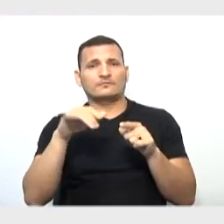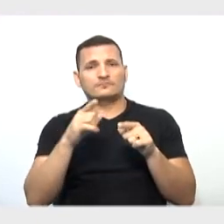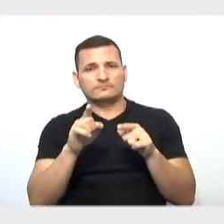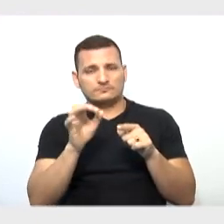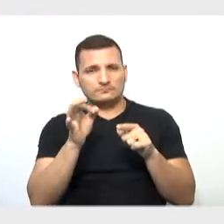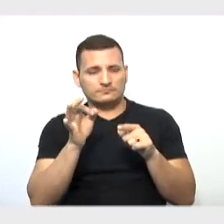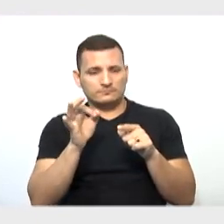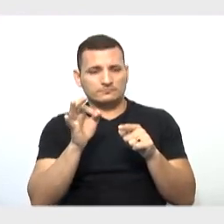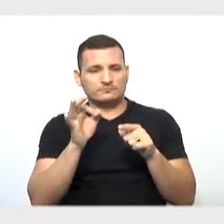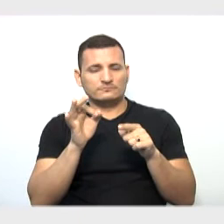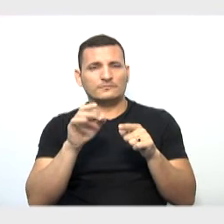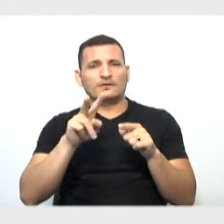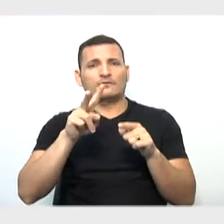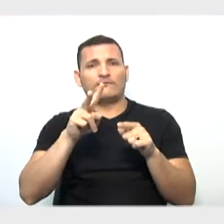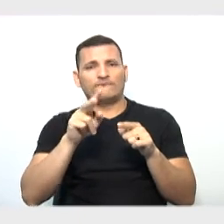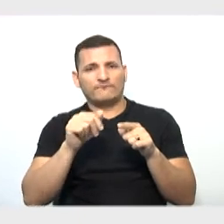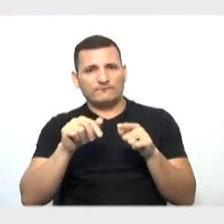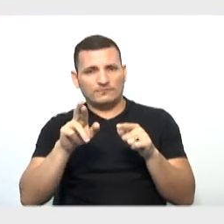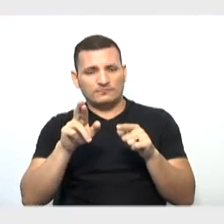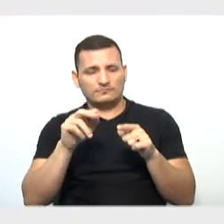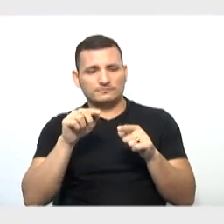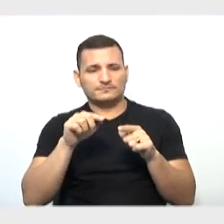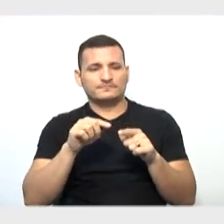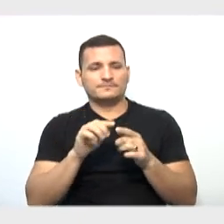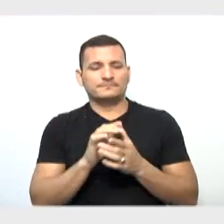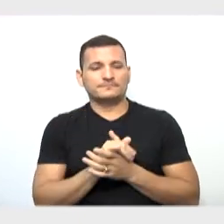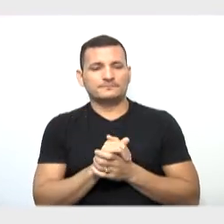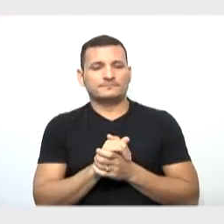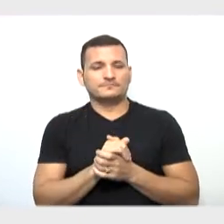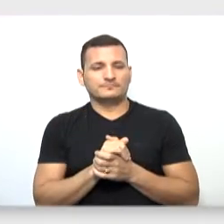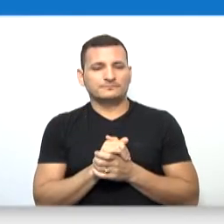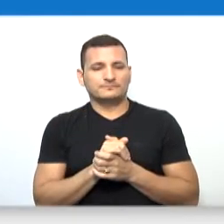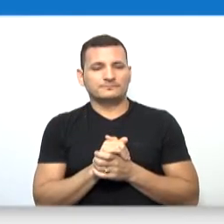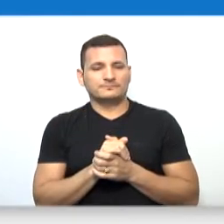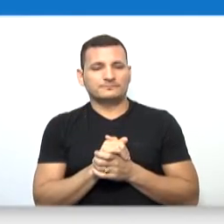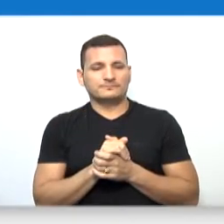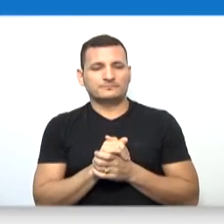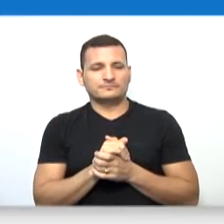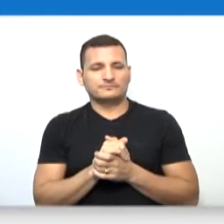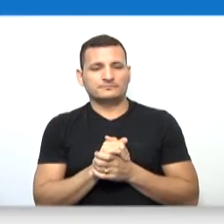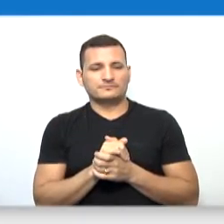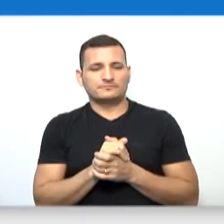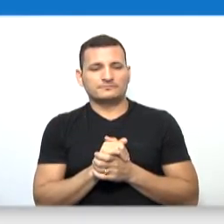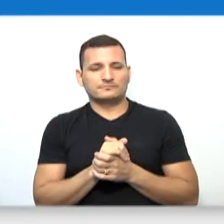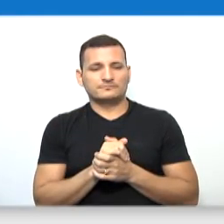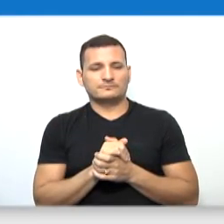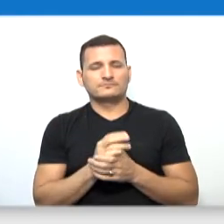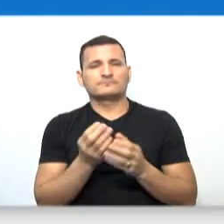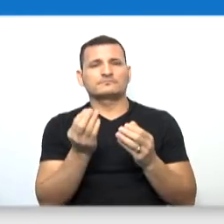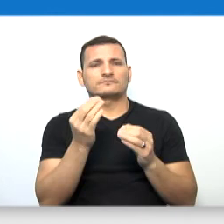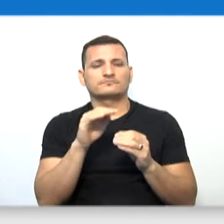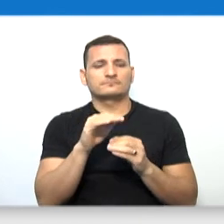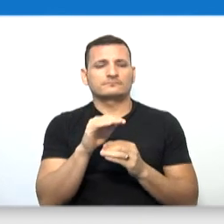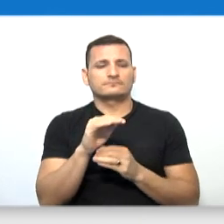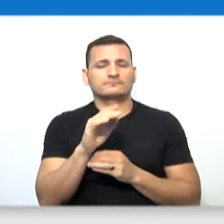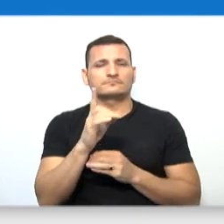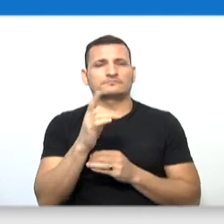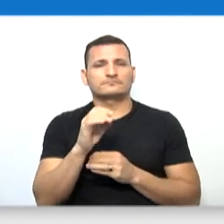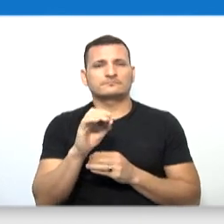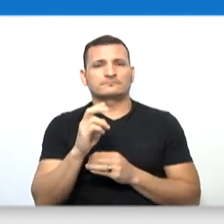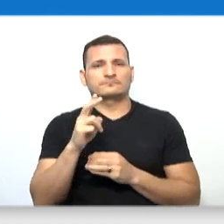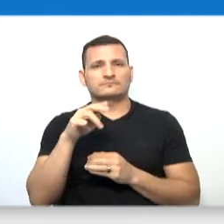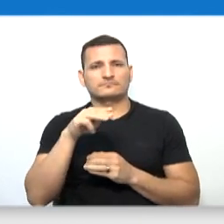minha função. Ascend, e vou colocar isso aqui, ó, document